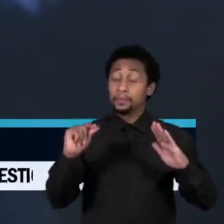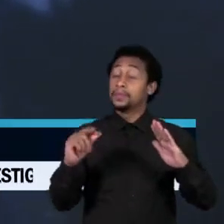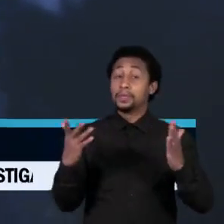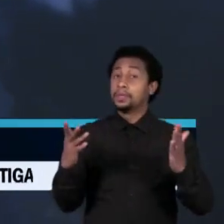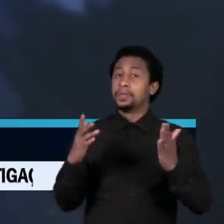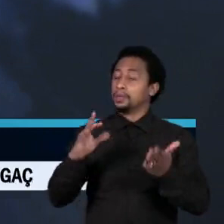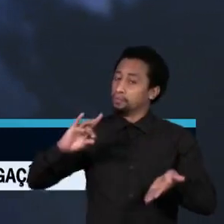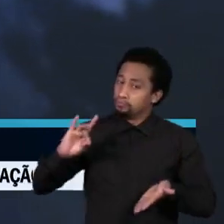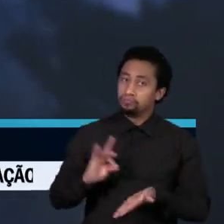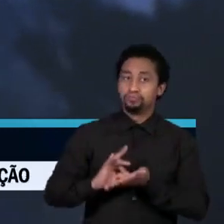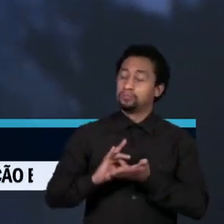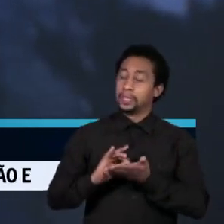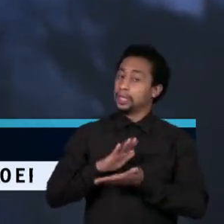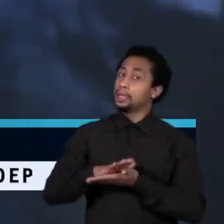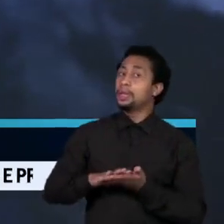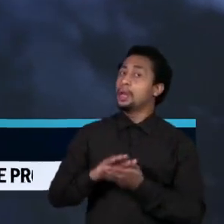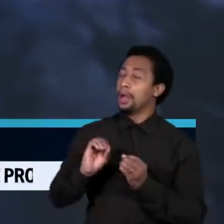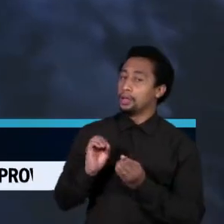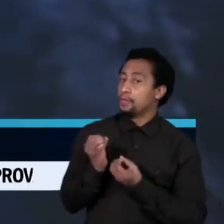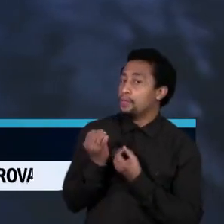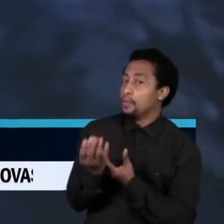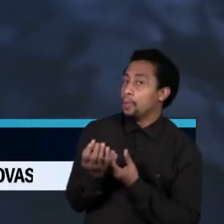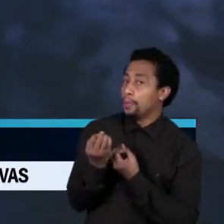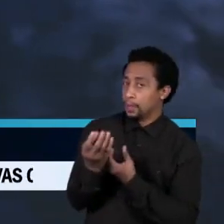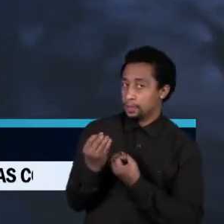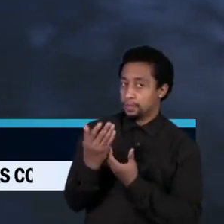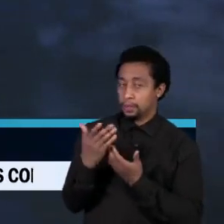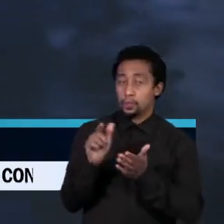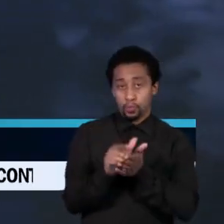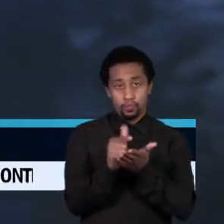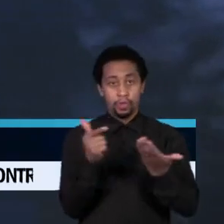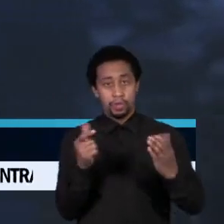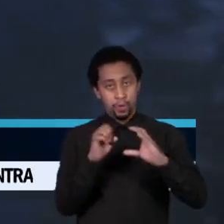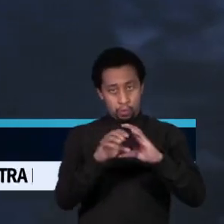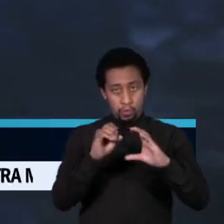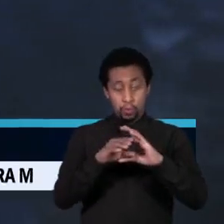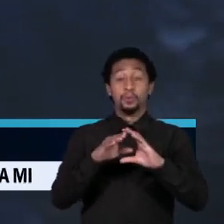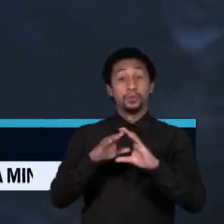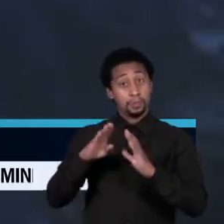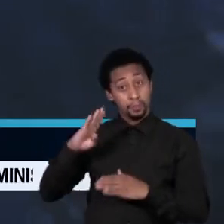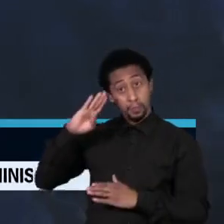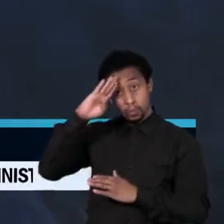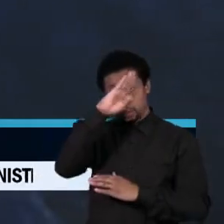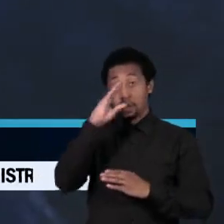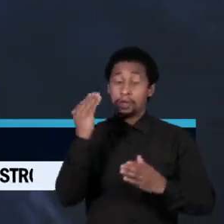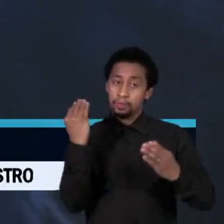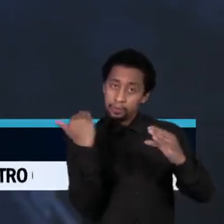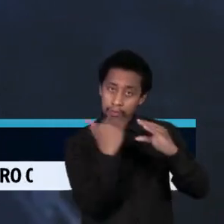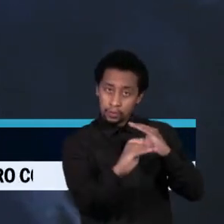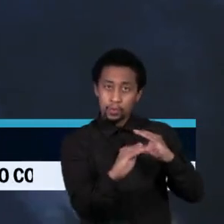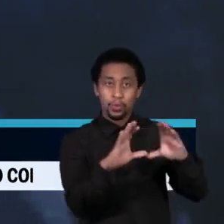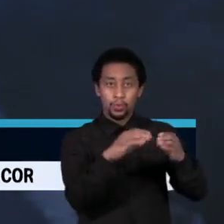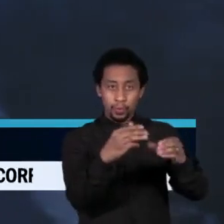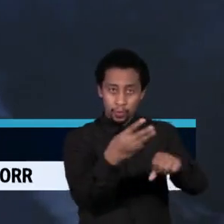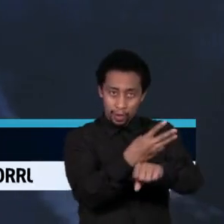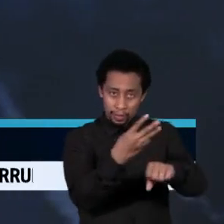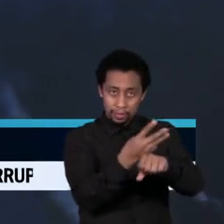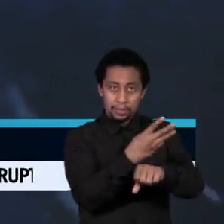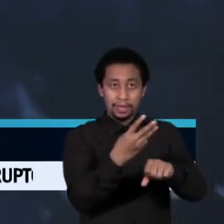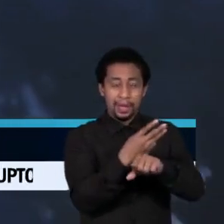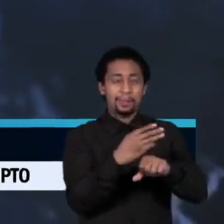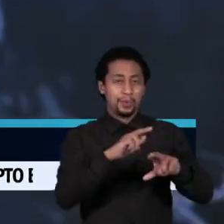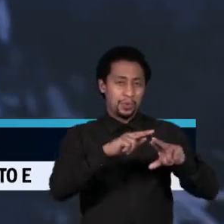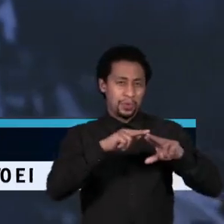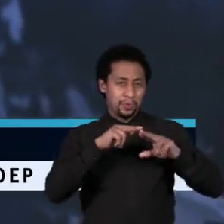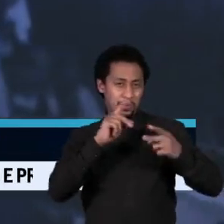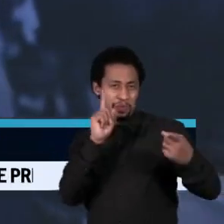divulgada pelo jornalista Lauro Jardim de que o presidente Bolsonaro teria divulgado numa rede privada a ameaça feita por um coronel da Polícia